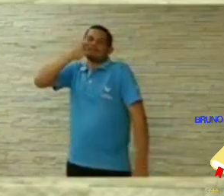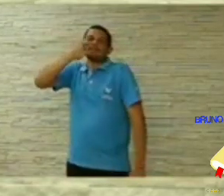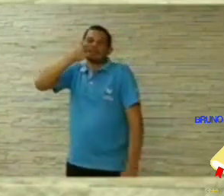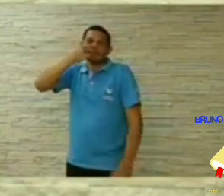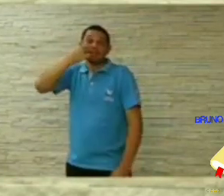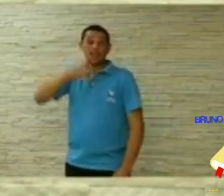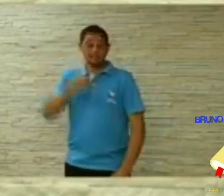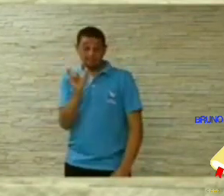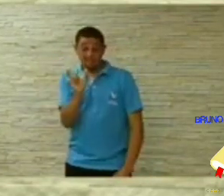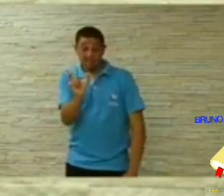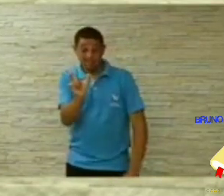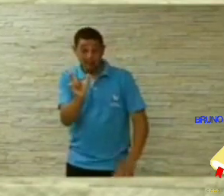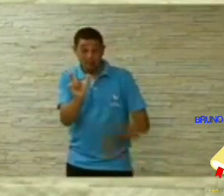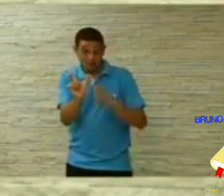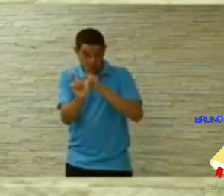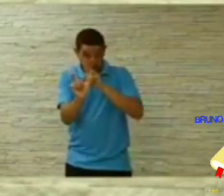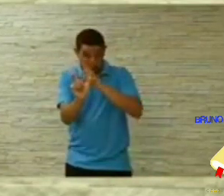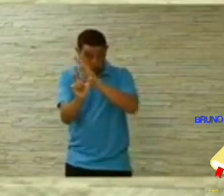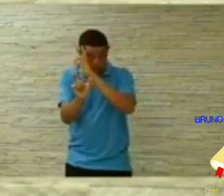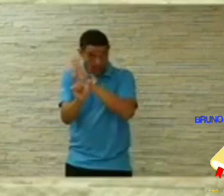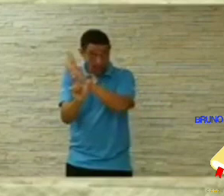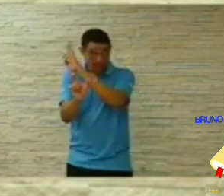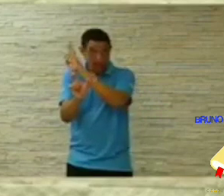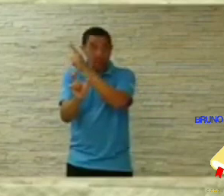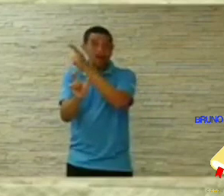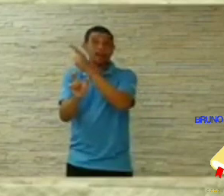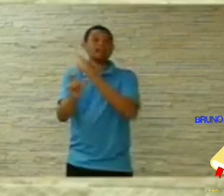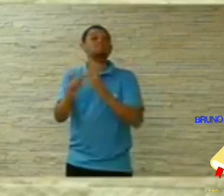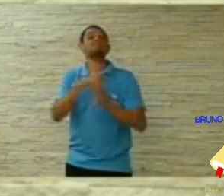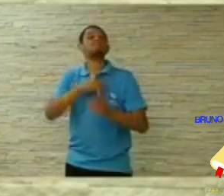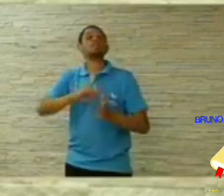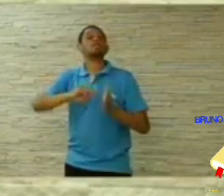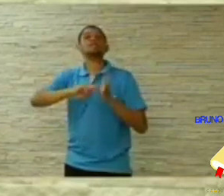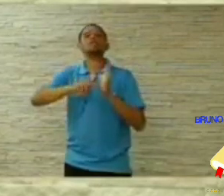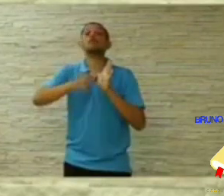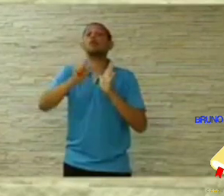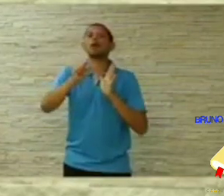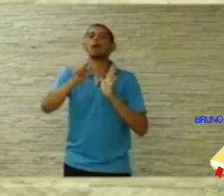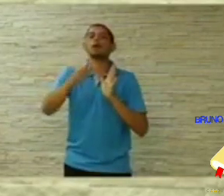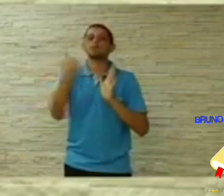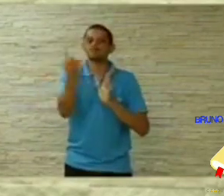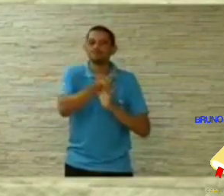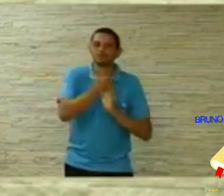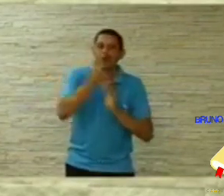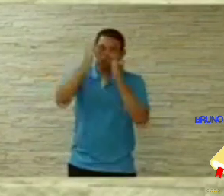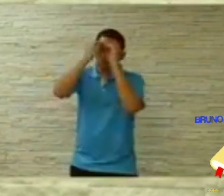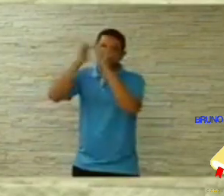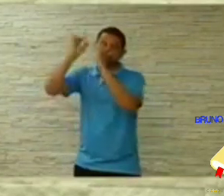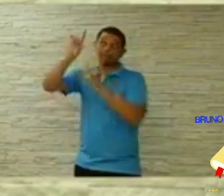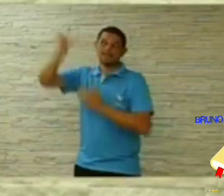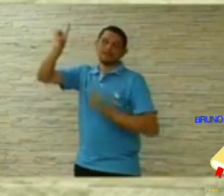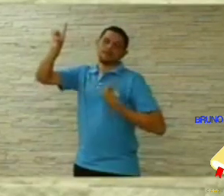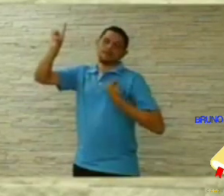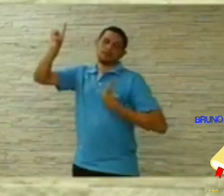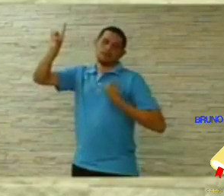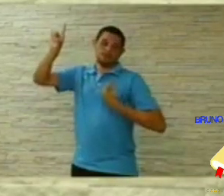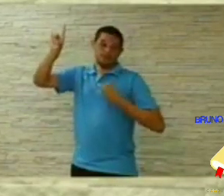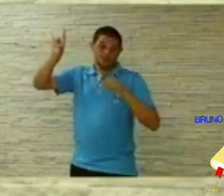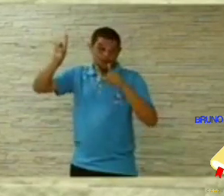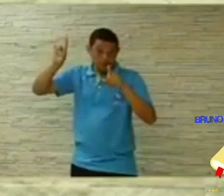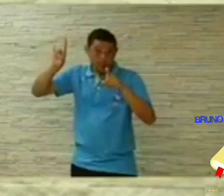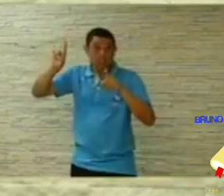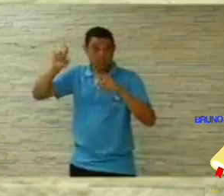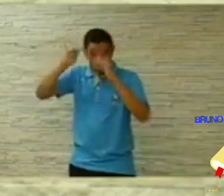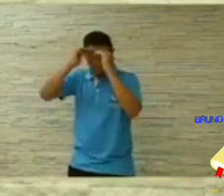do Senhor, identifica que nós adoramos um Deus vivo. Você é adorador de um Deus